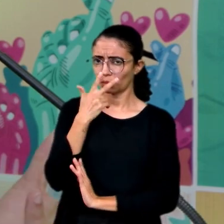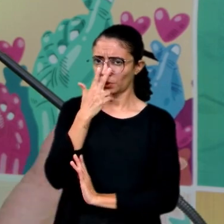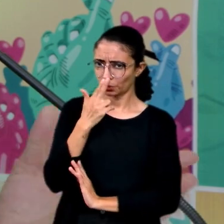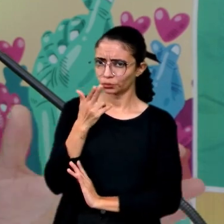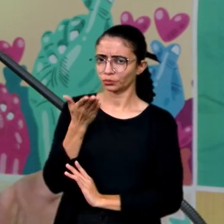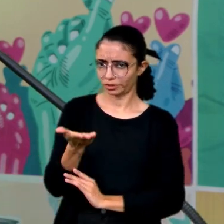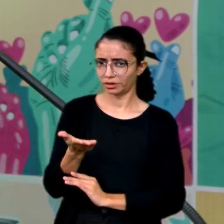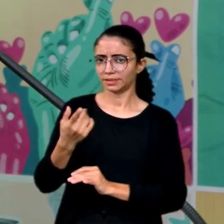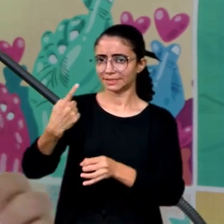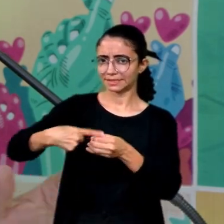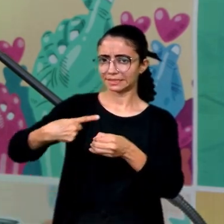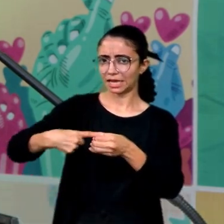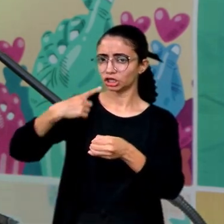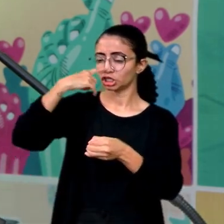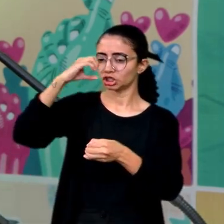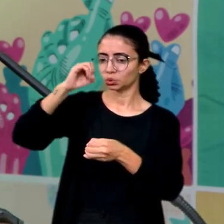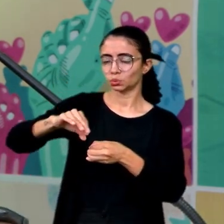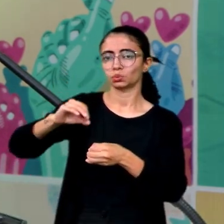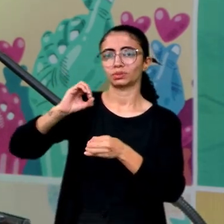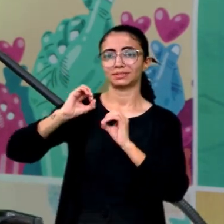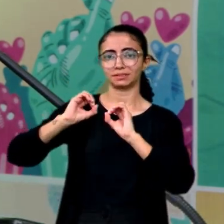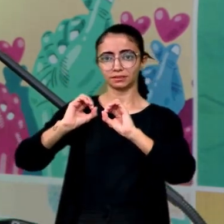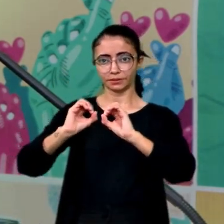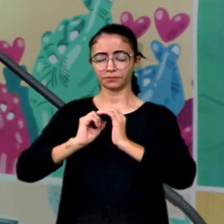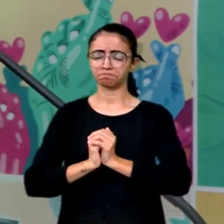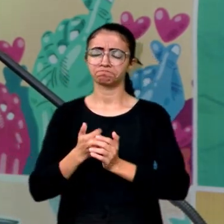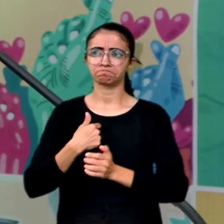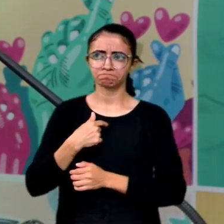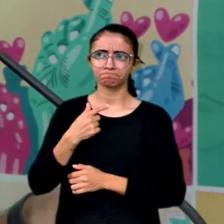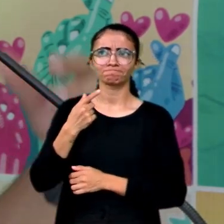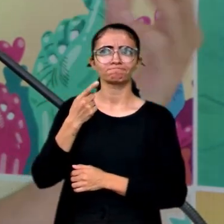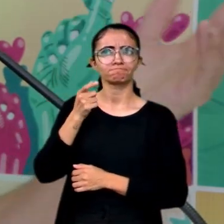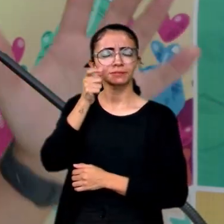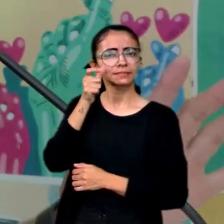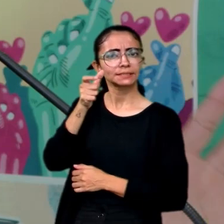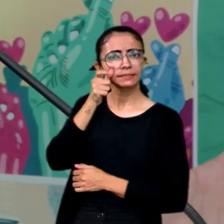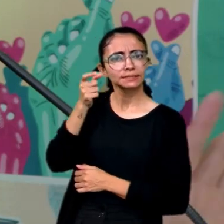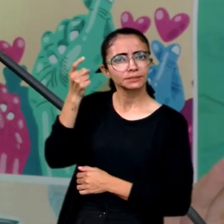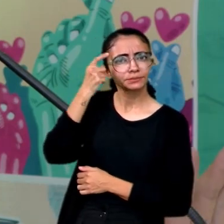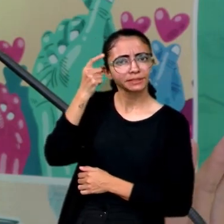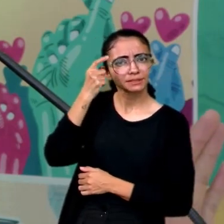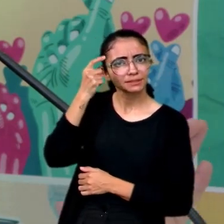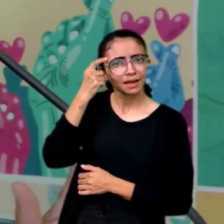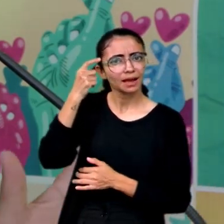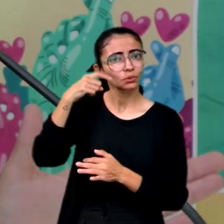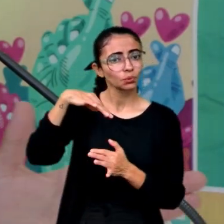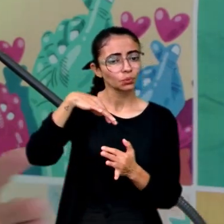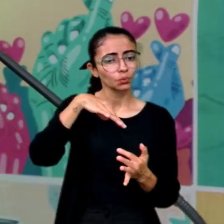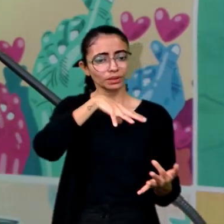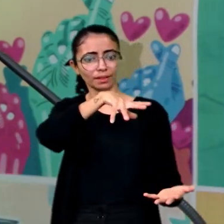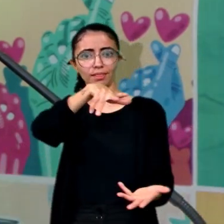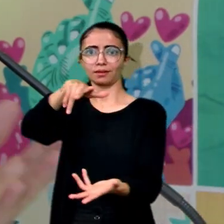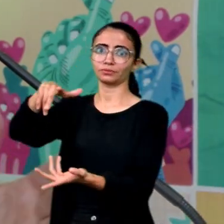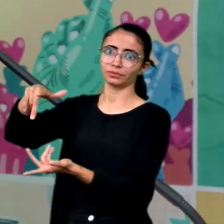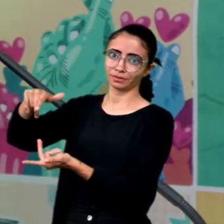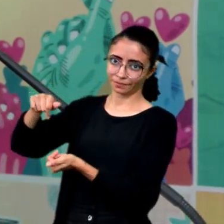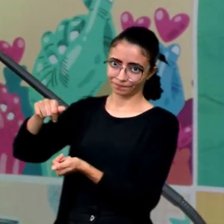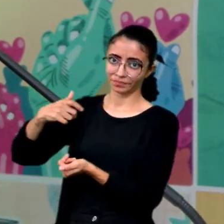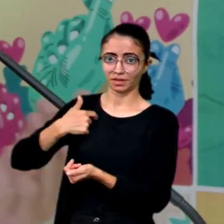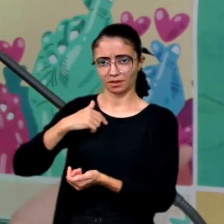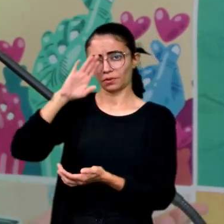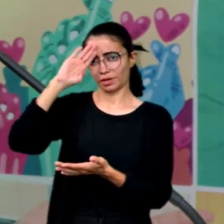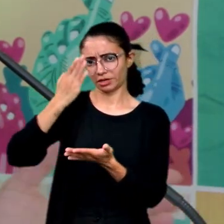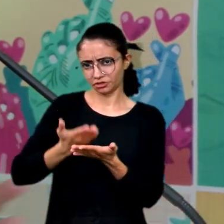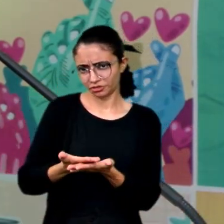Eu acho mega interessante pensar na dimensão de um internacional aqui em Brasília. Então, assim, acredito que os participantes vão